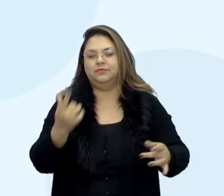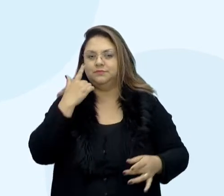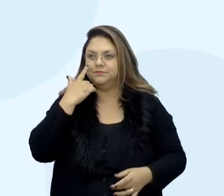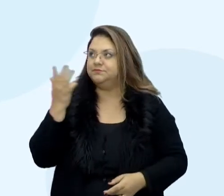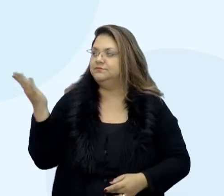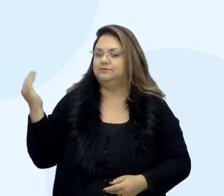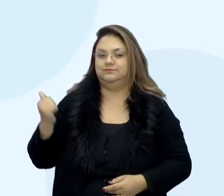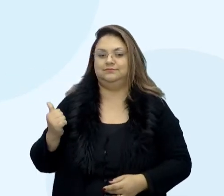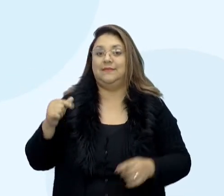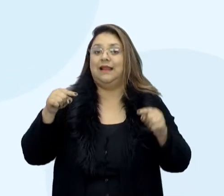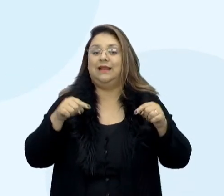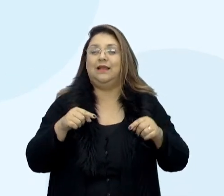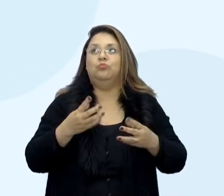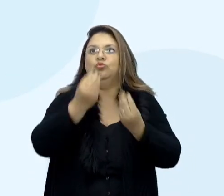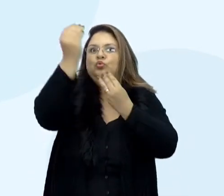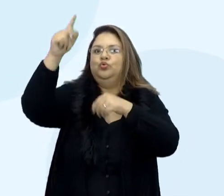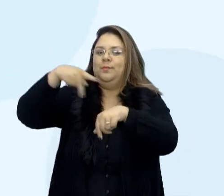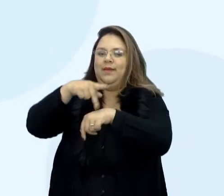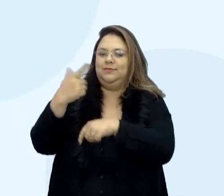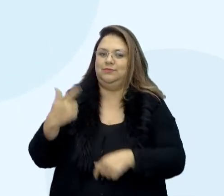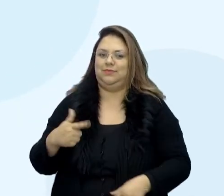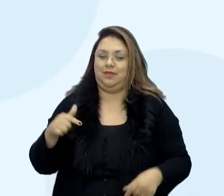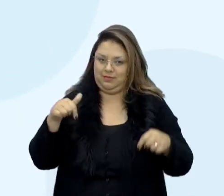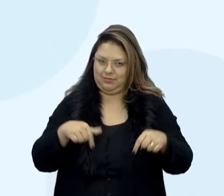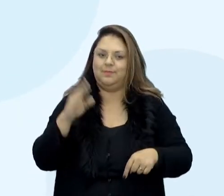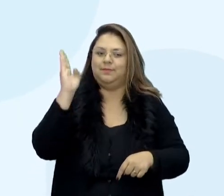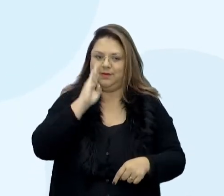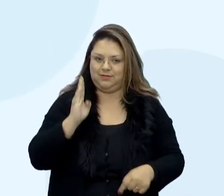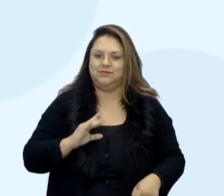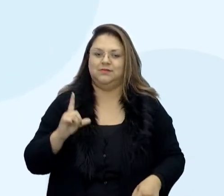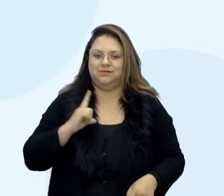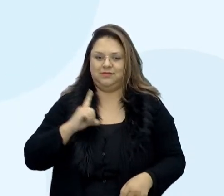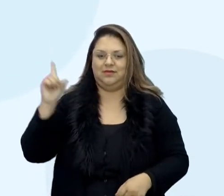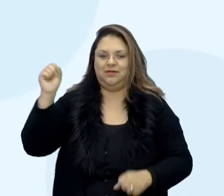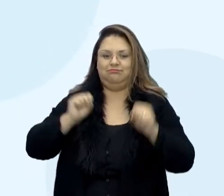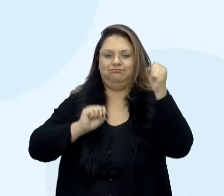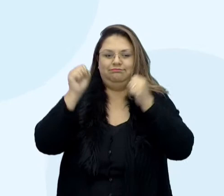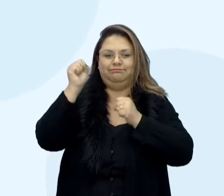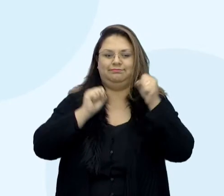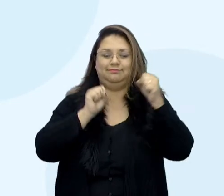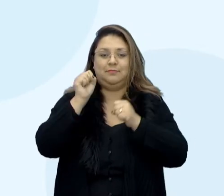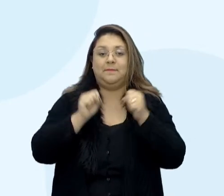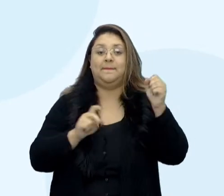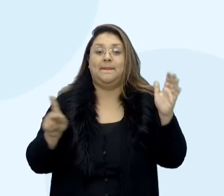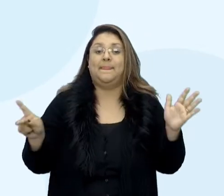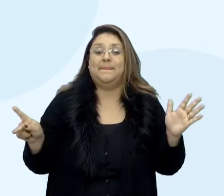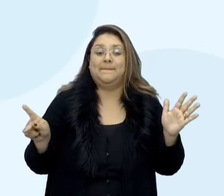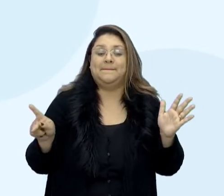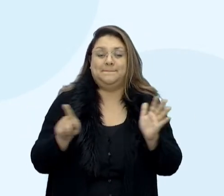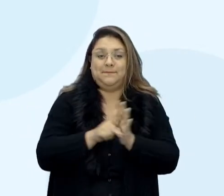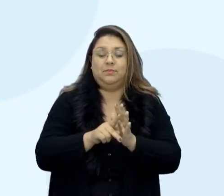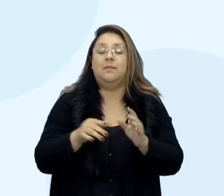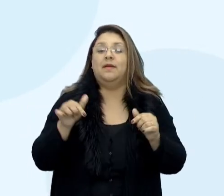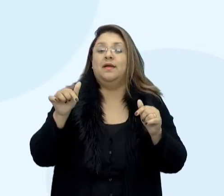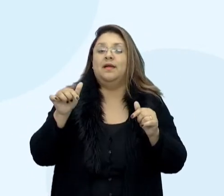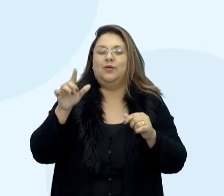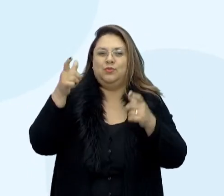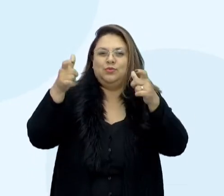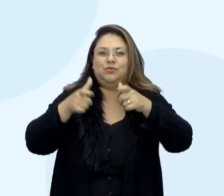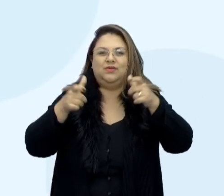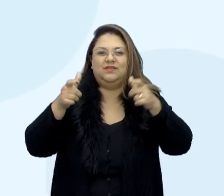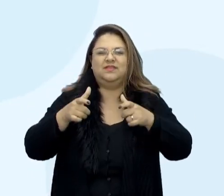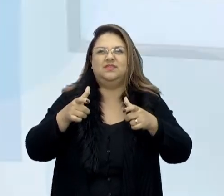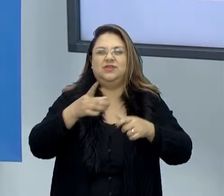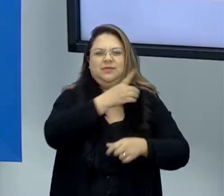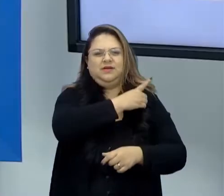como o território brasileiro, né? Essa, por exemplo, é uma usina de incineração na Dinamarca, né? Então, o que